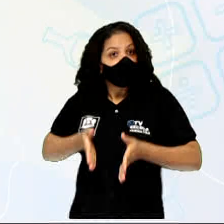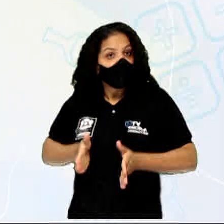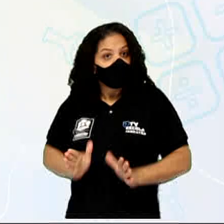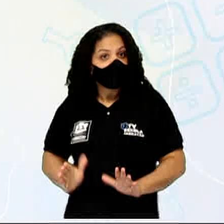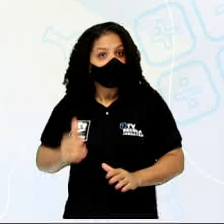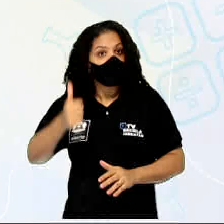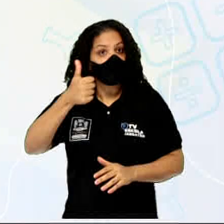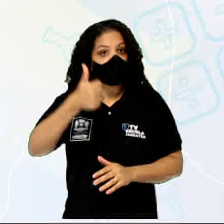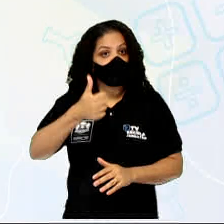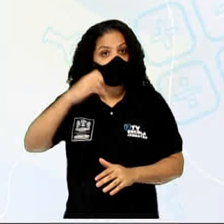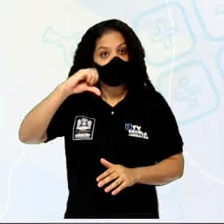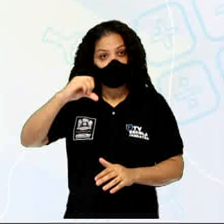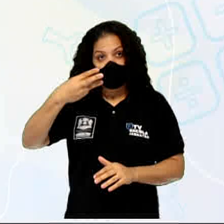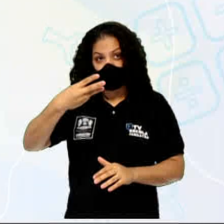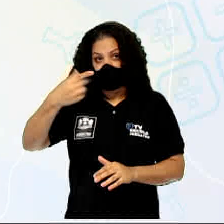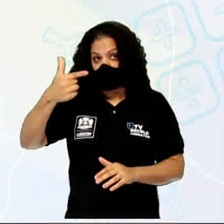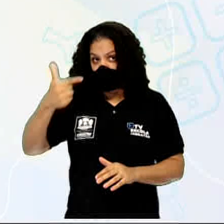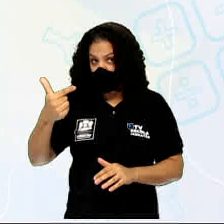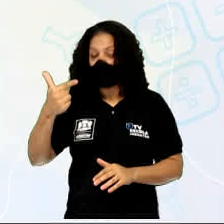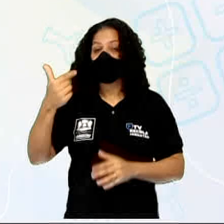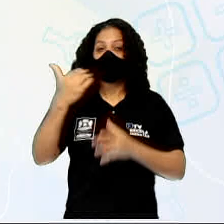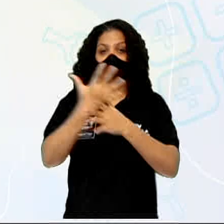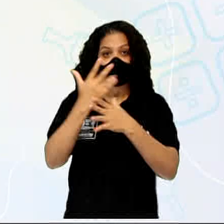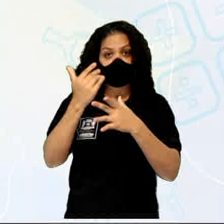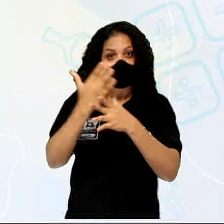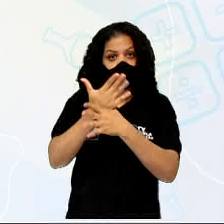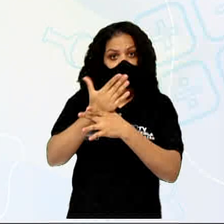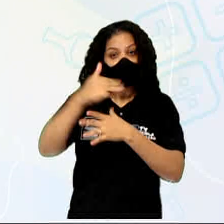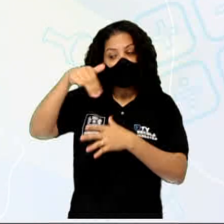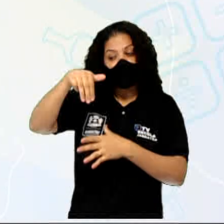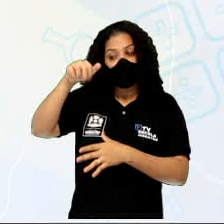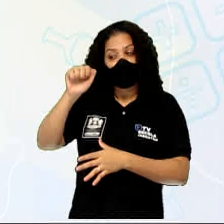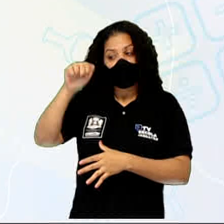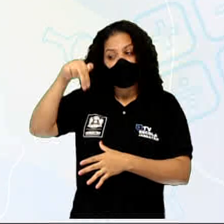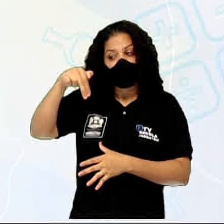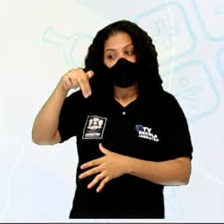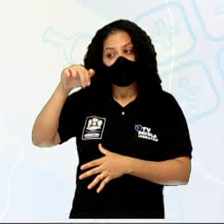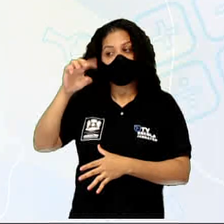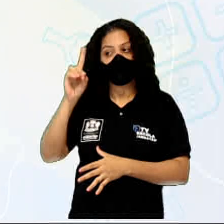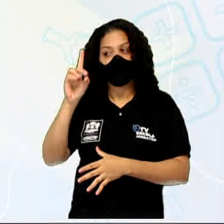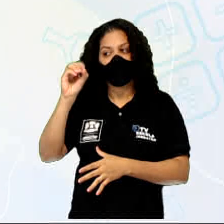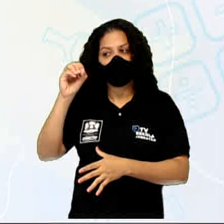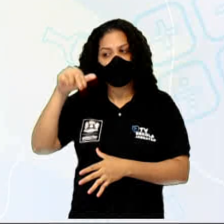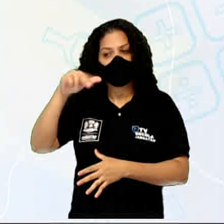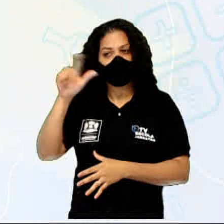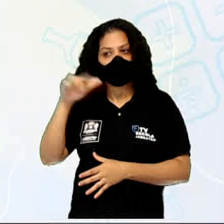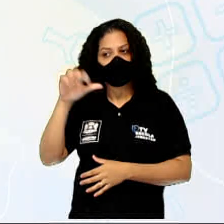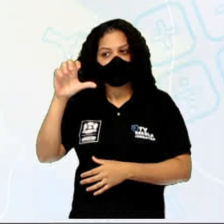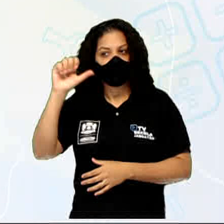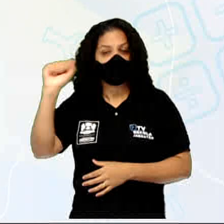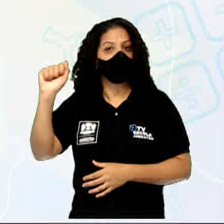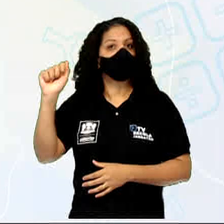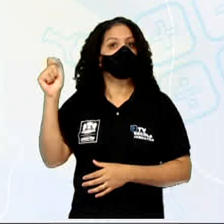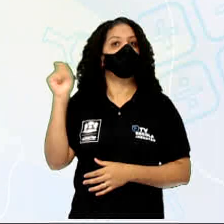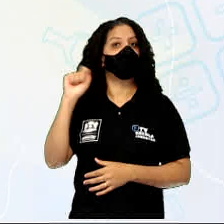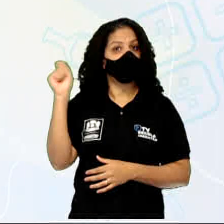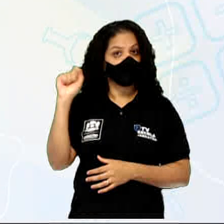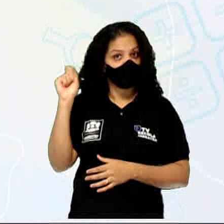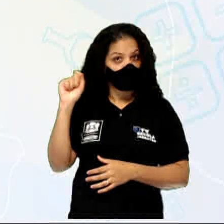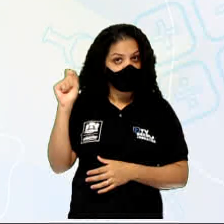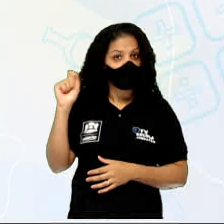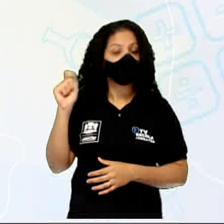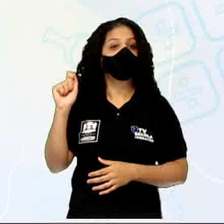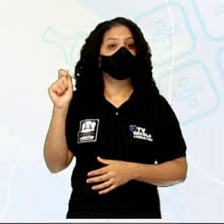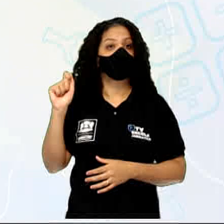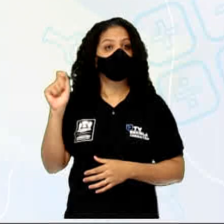1932, na cidade de Mendoza, na Argentina. Recebeu o apelido desde pequeno para